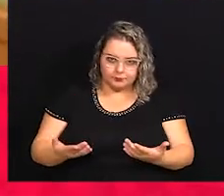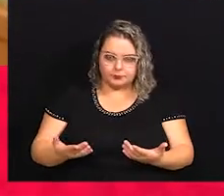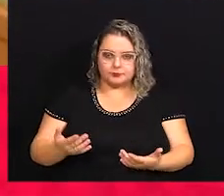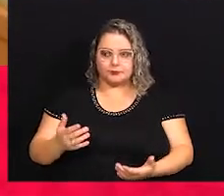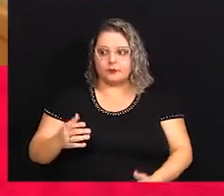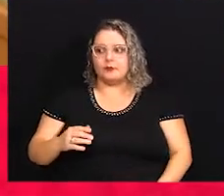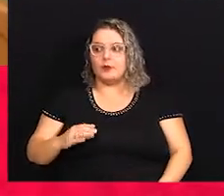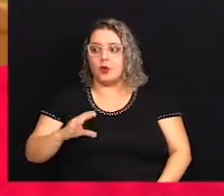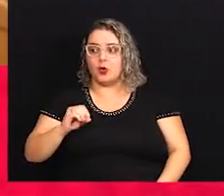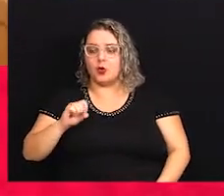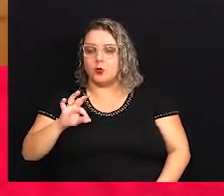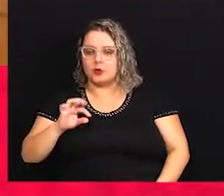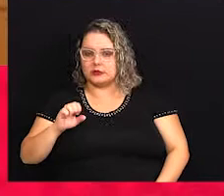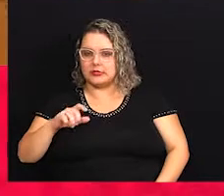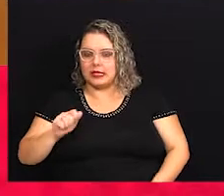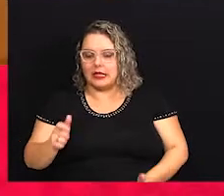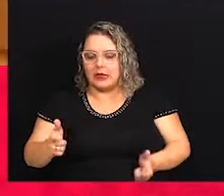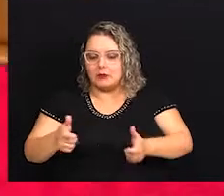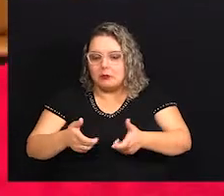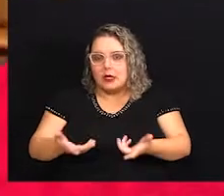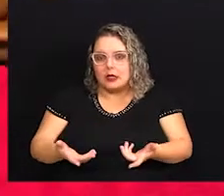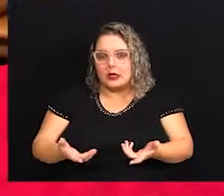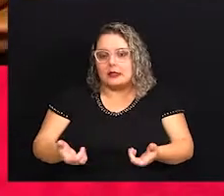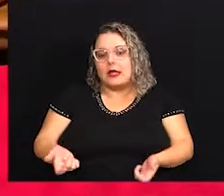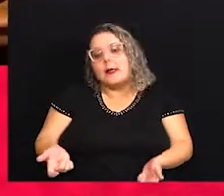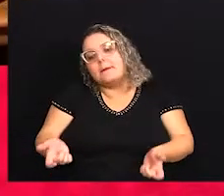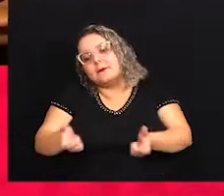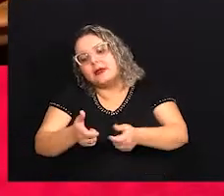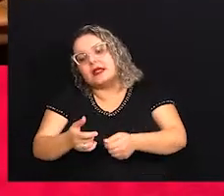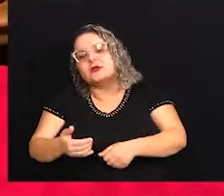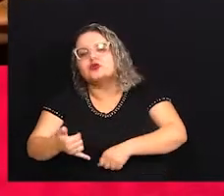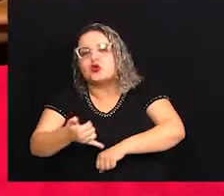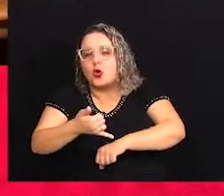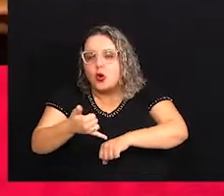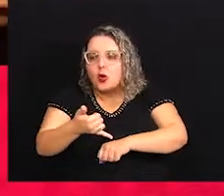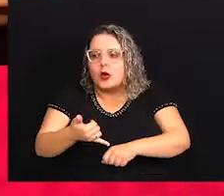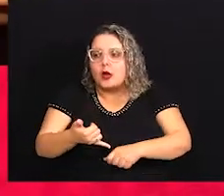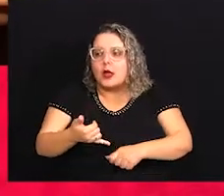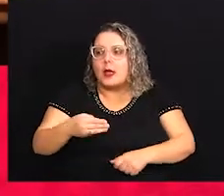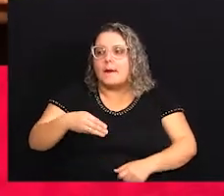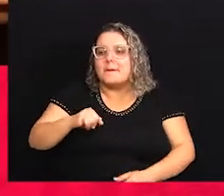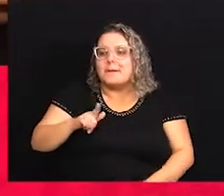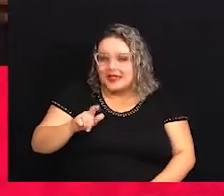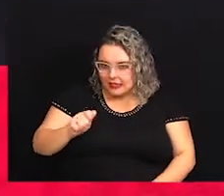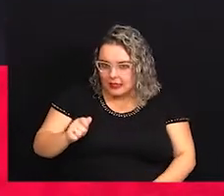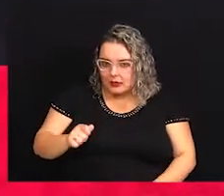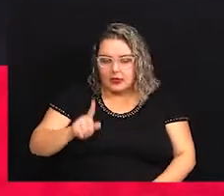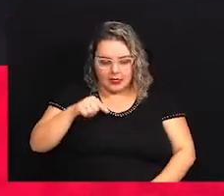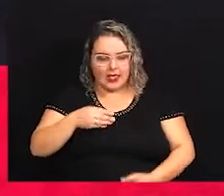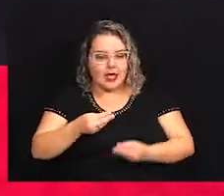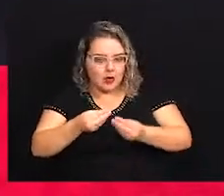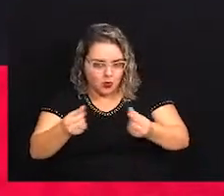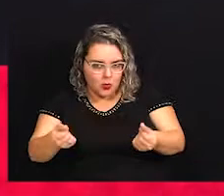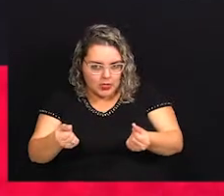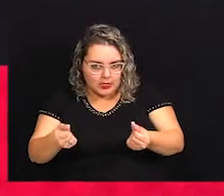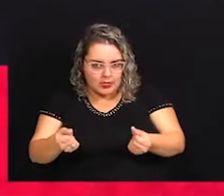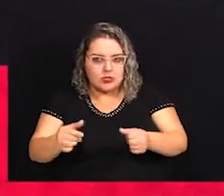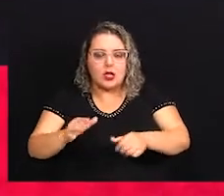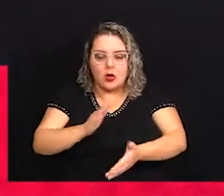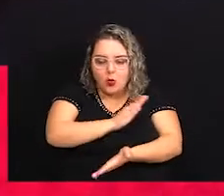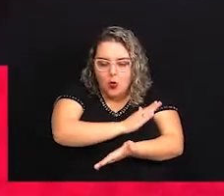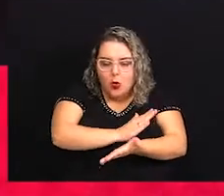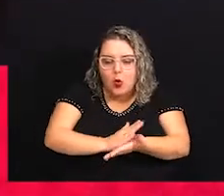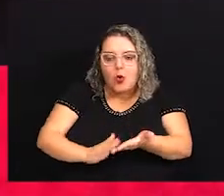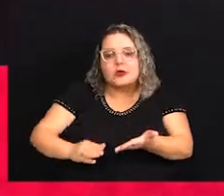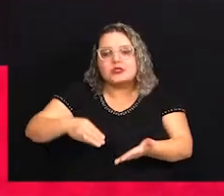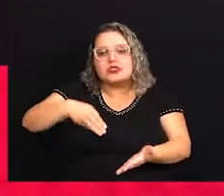A costela minga, uhum. Porque ela tem mais carne, menos gordura, então rende mais. Minga é a qualidade da carne. Isso. É um tipo. É o